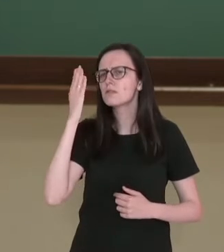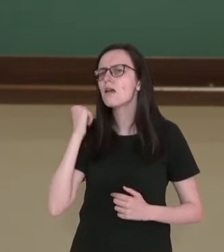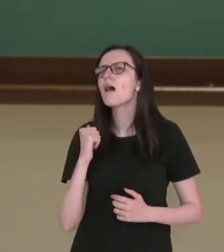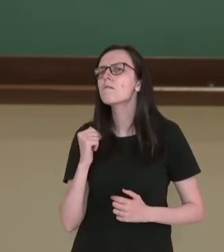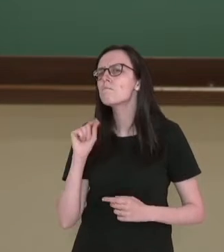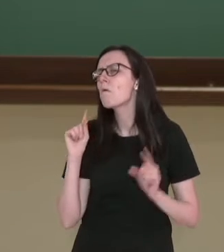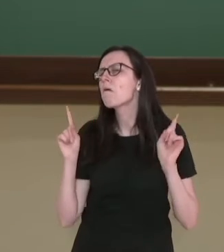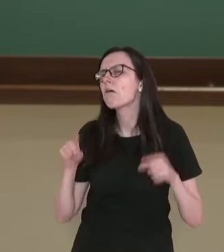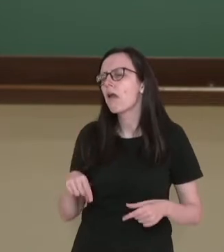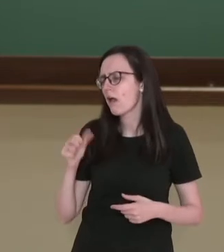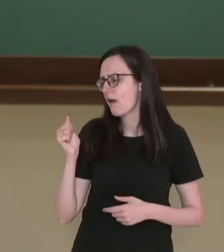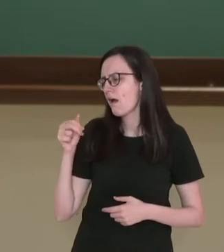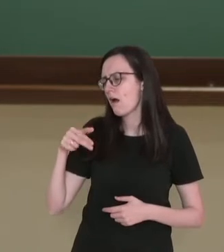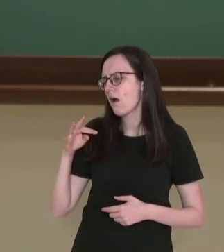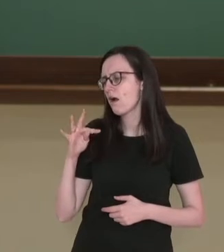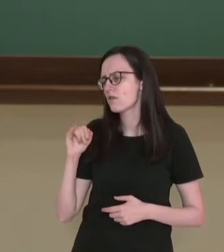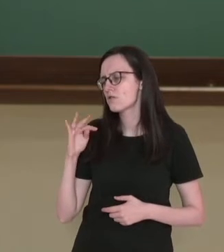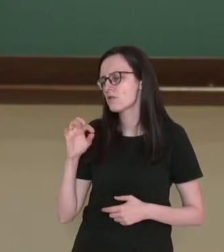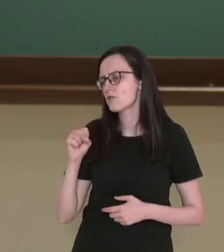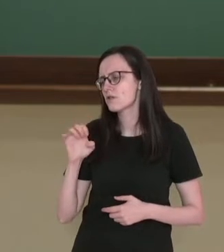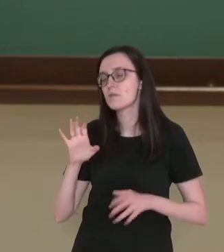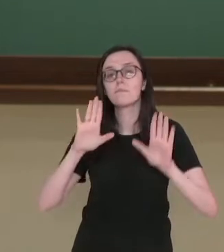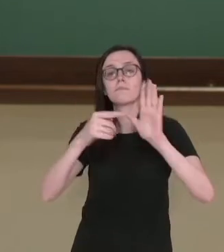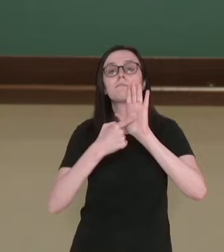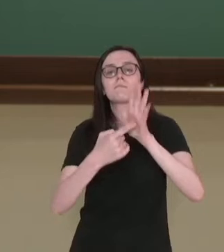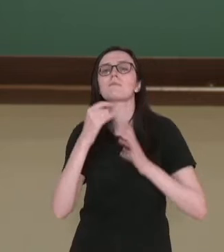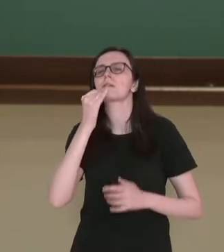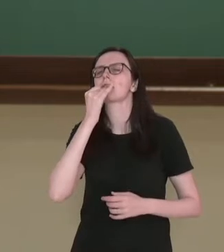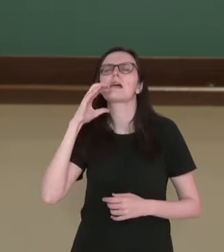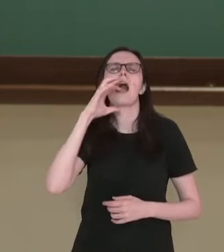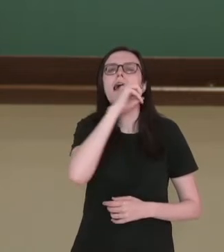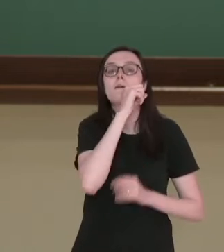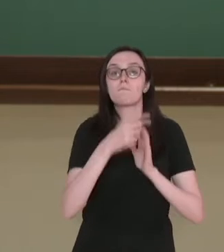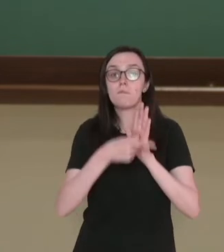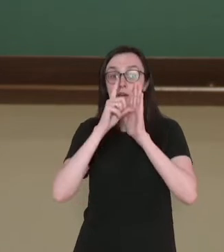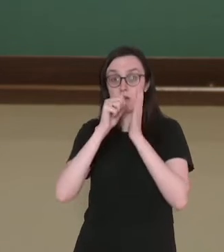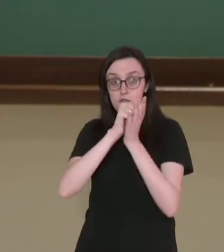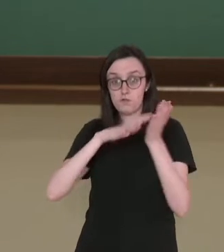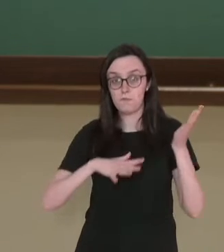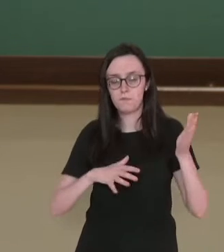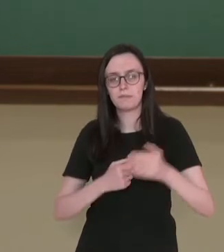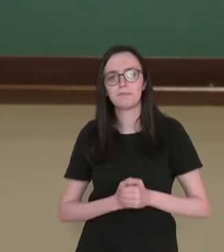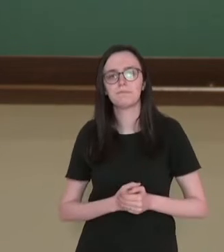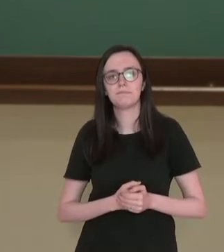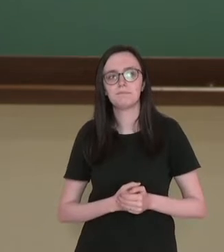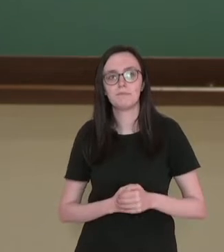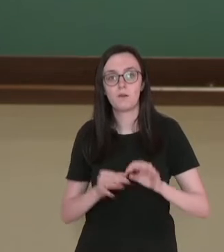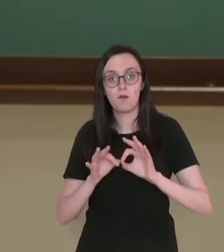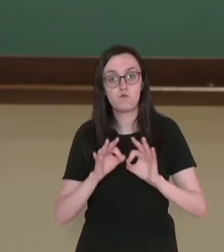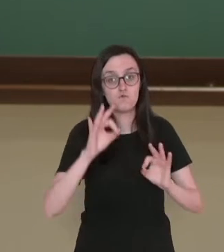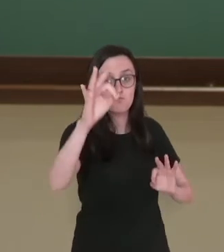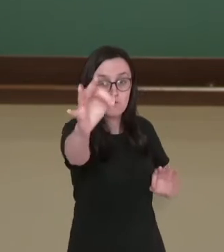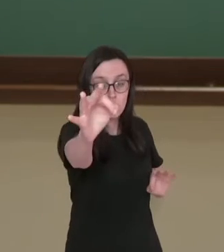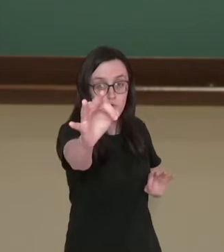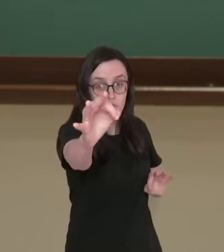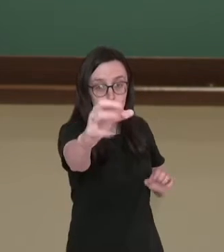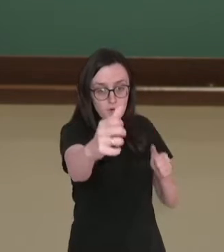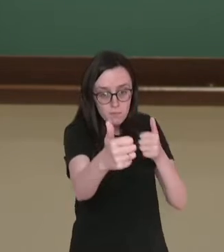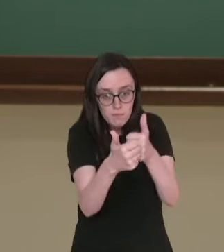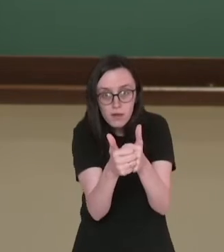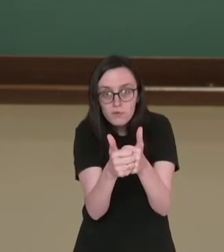uma antítese? Vamos a alguns exemplos rápidos antes do exercício. Longe,